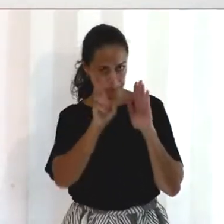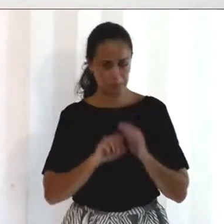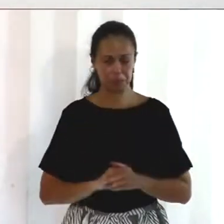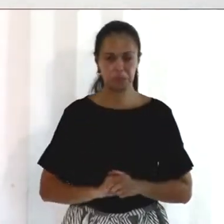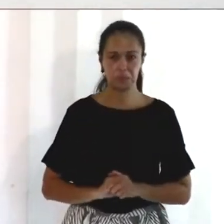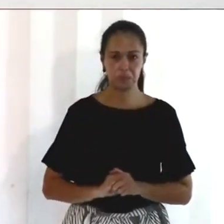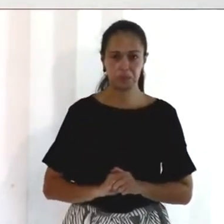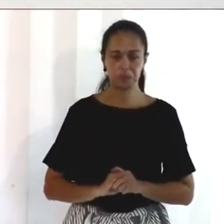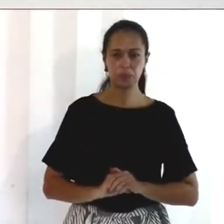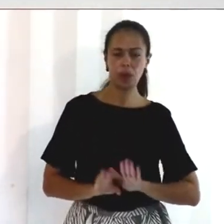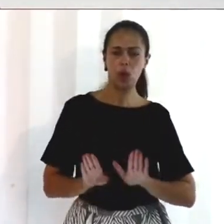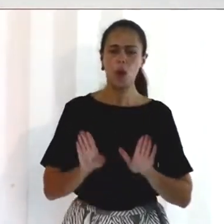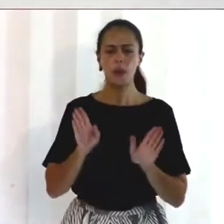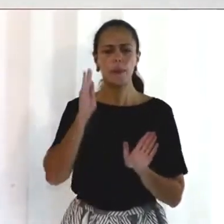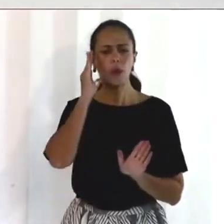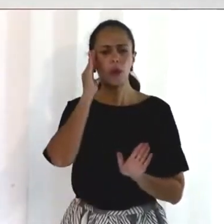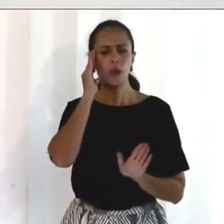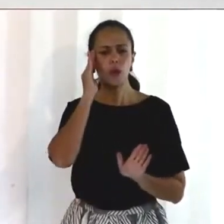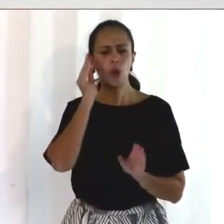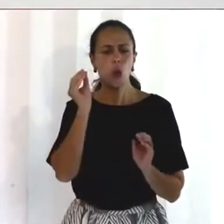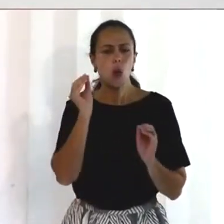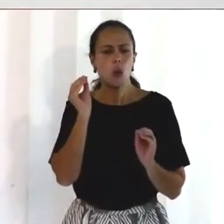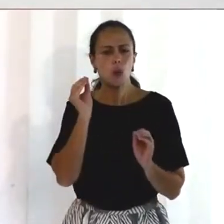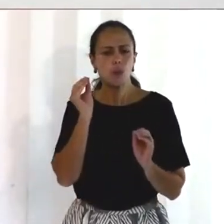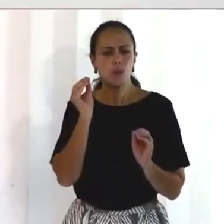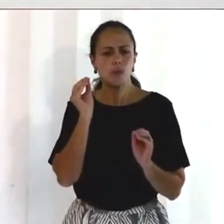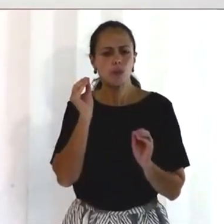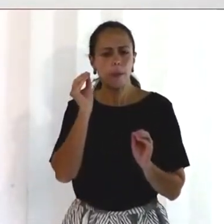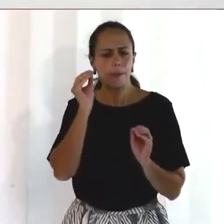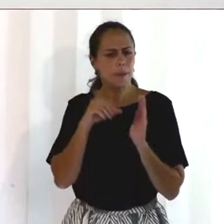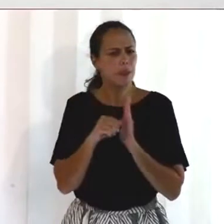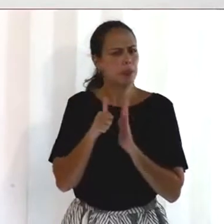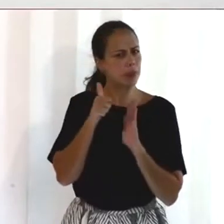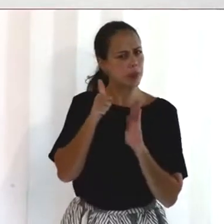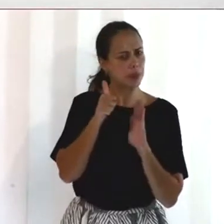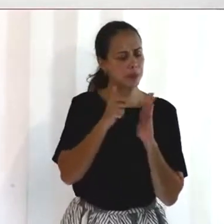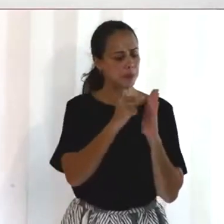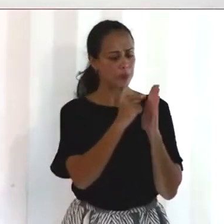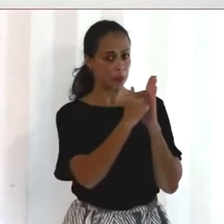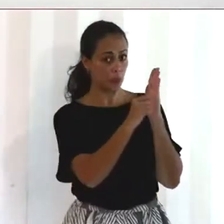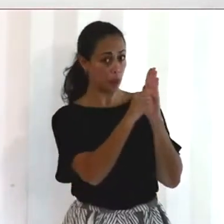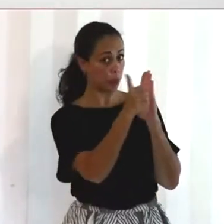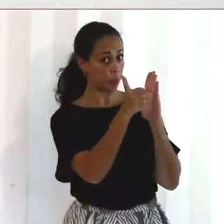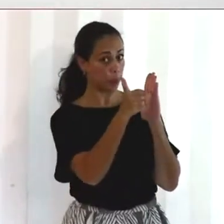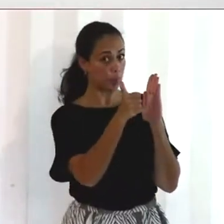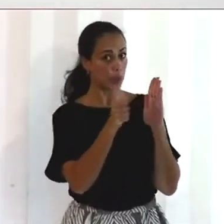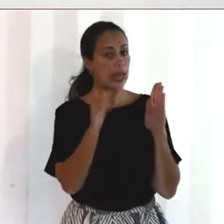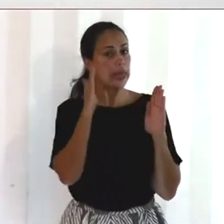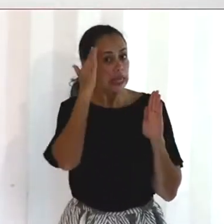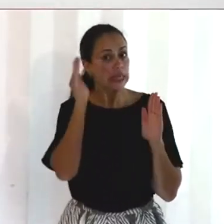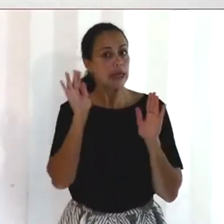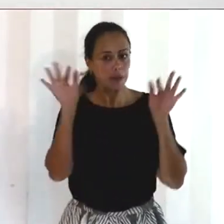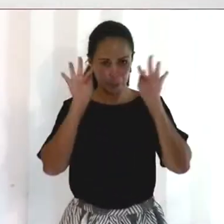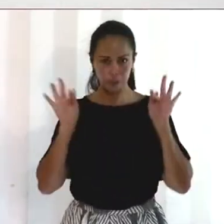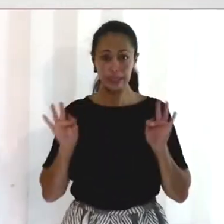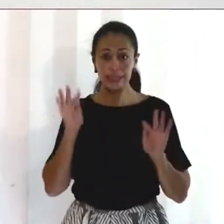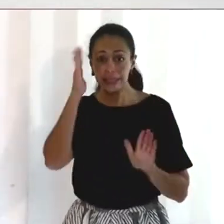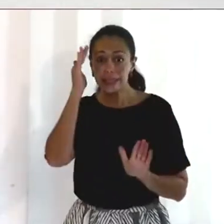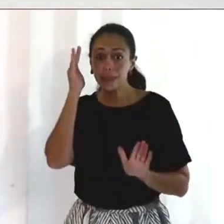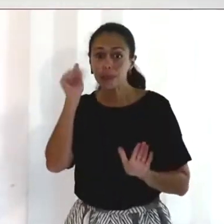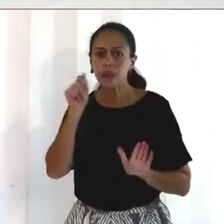sabendo o que é moderação segundo a palavra, a primeira coisa, sabendo o que é moderação segundo a